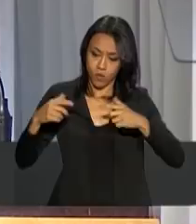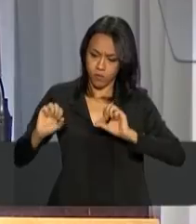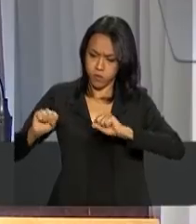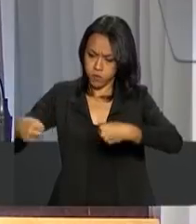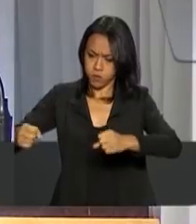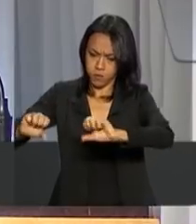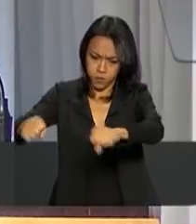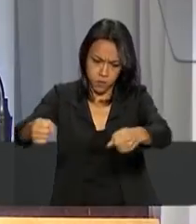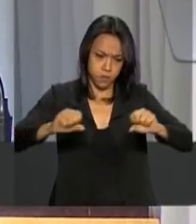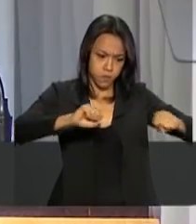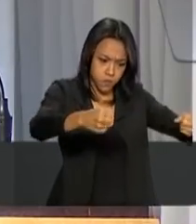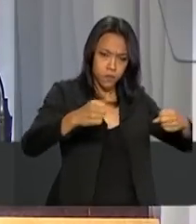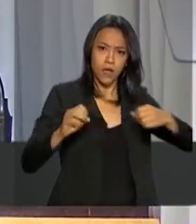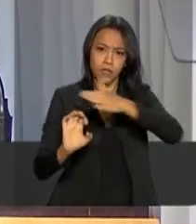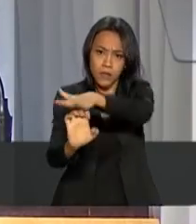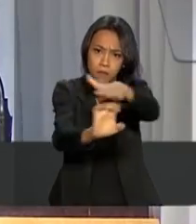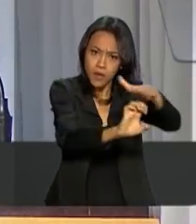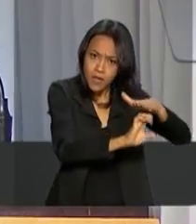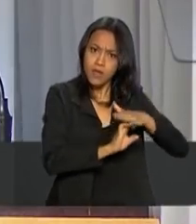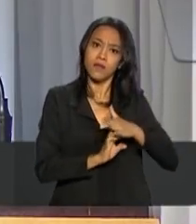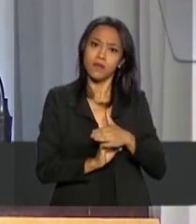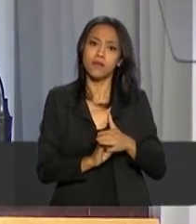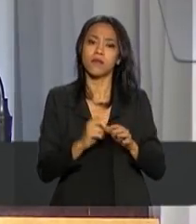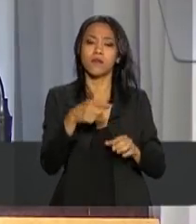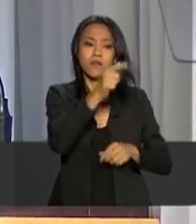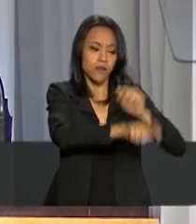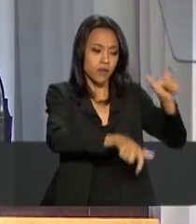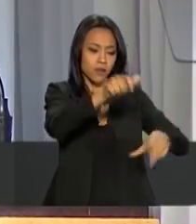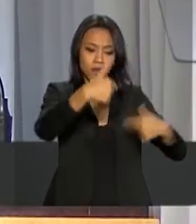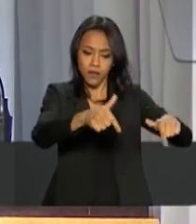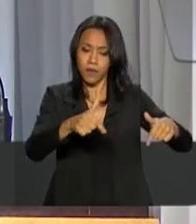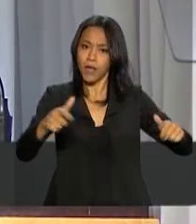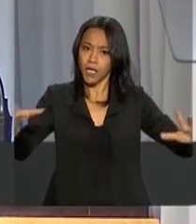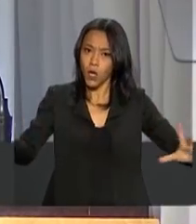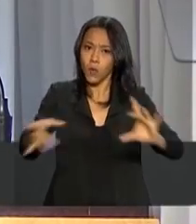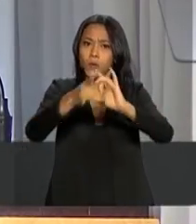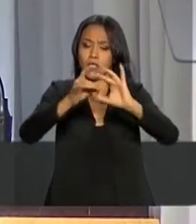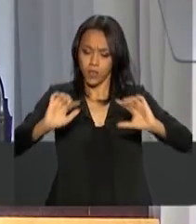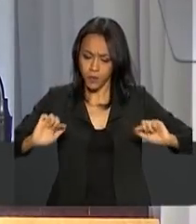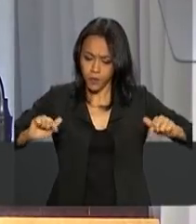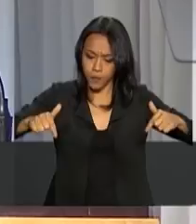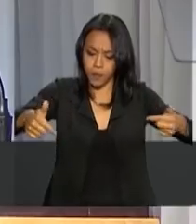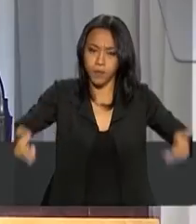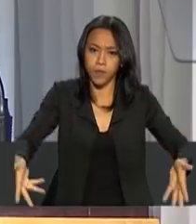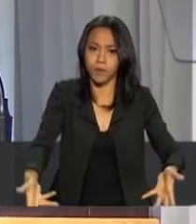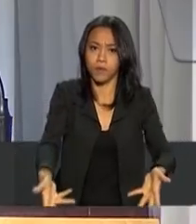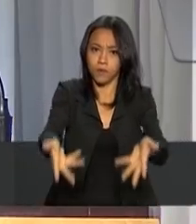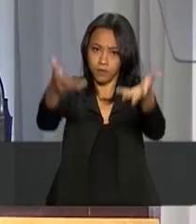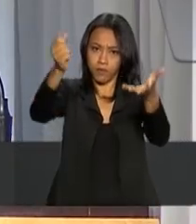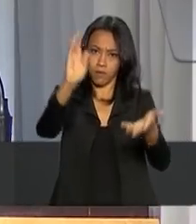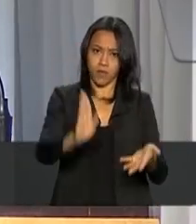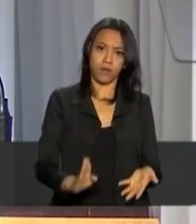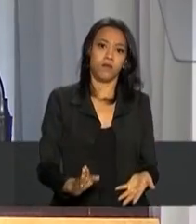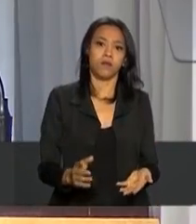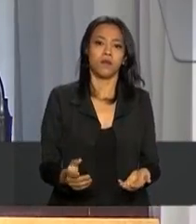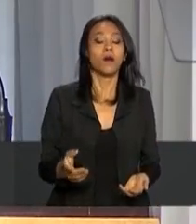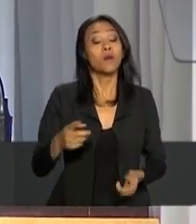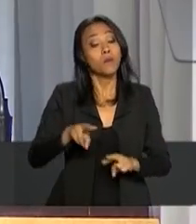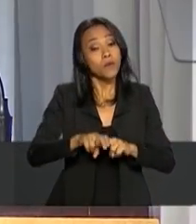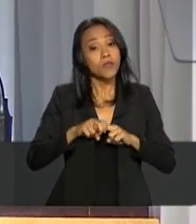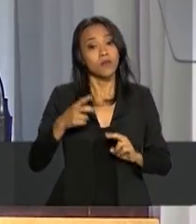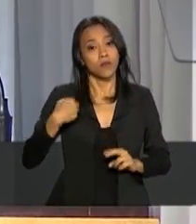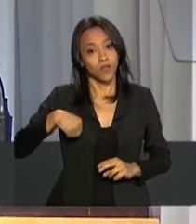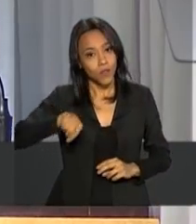o empresariado e os trabalhadores. Estas são as forças produtivas do país. Não é sem razão que nós